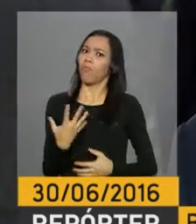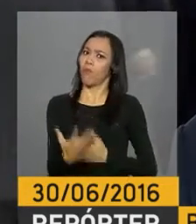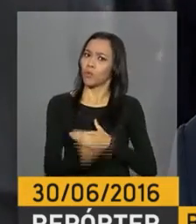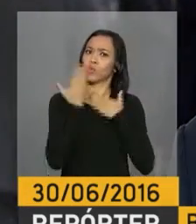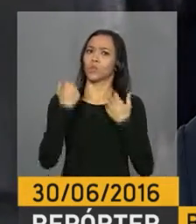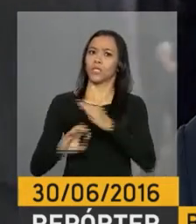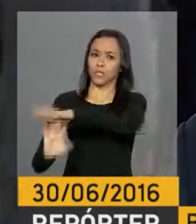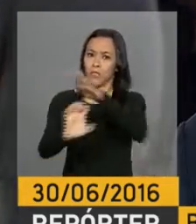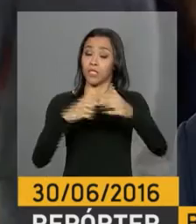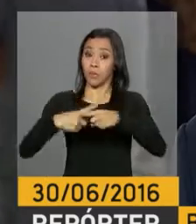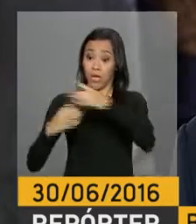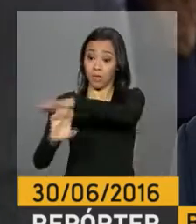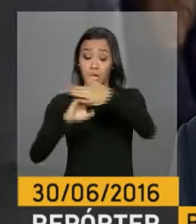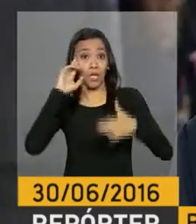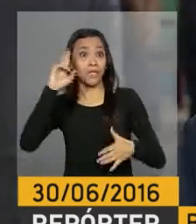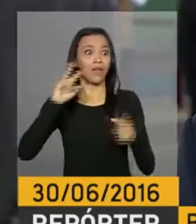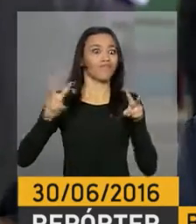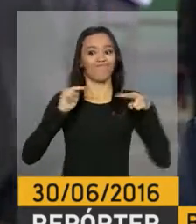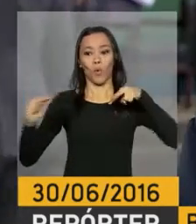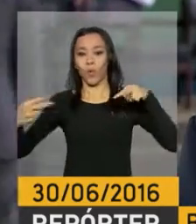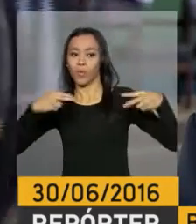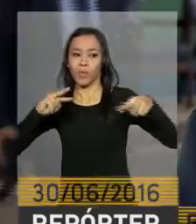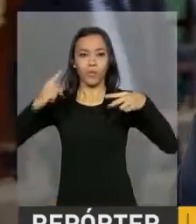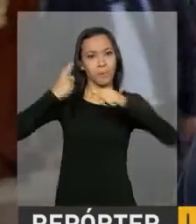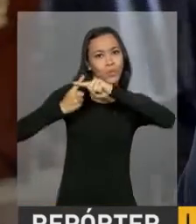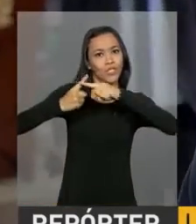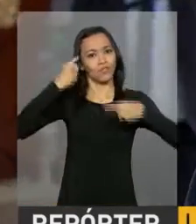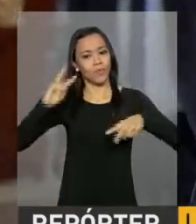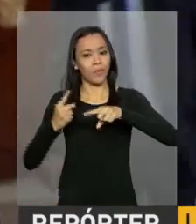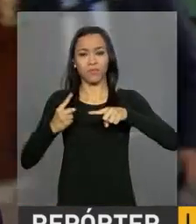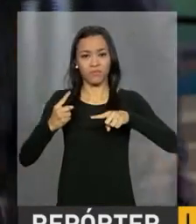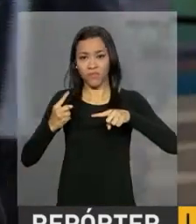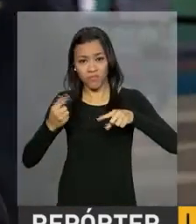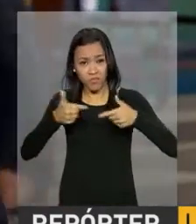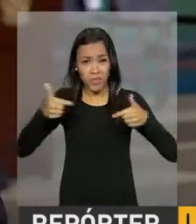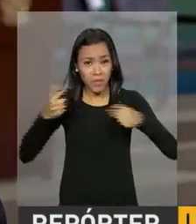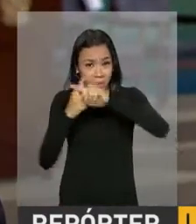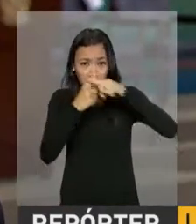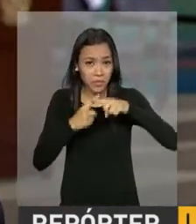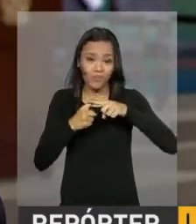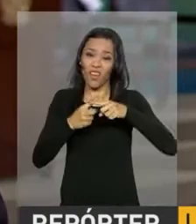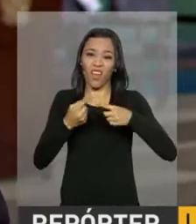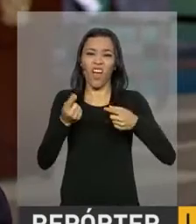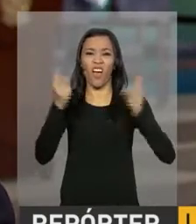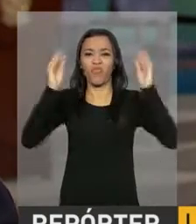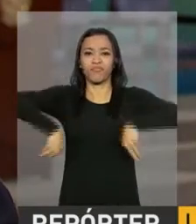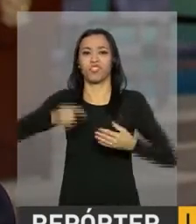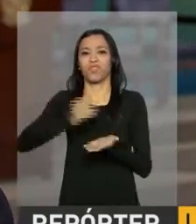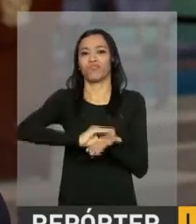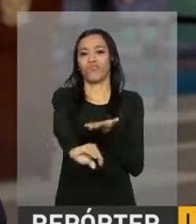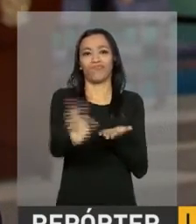empresariado vive de expectativa. Sem expectativa positiva, ele não investe. E essas medidas, elas vêm